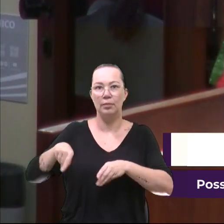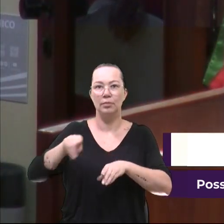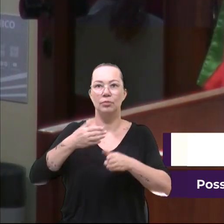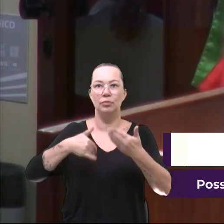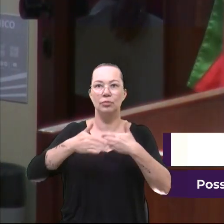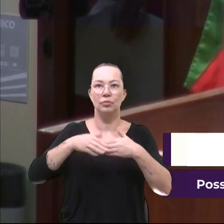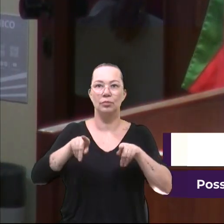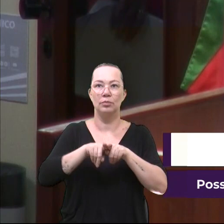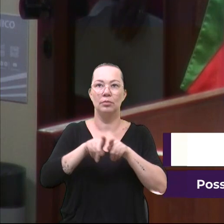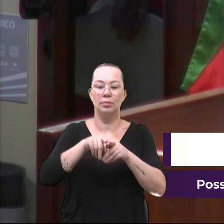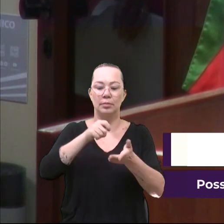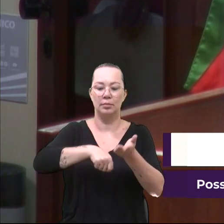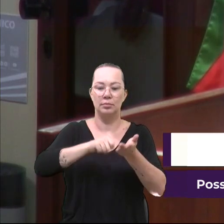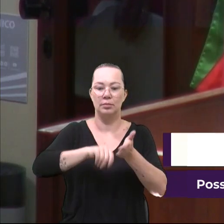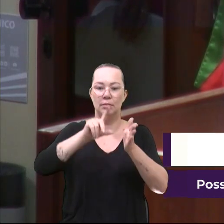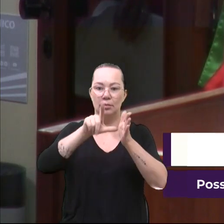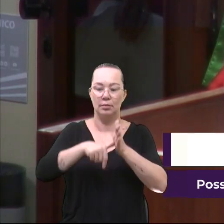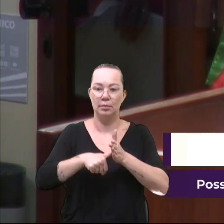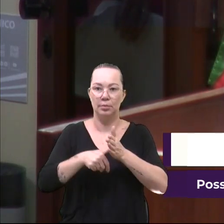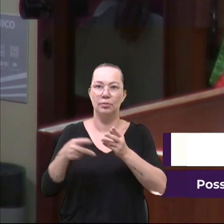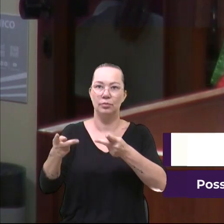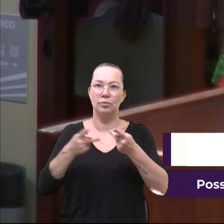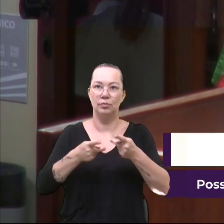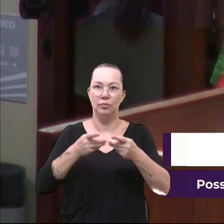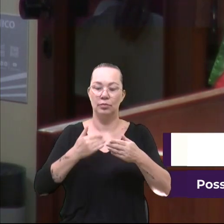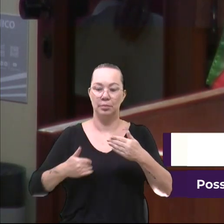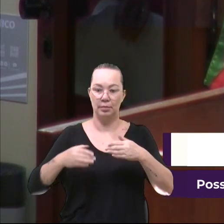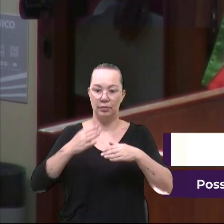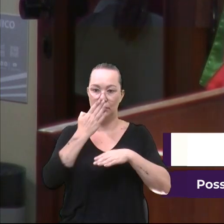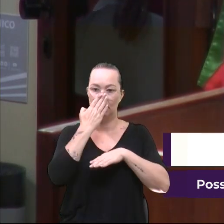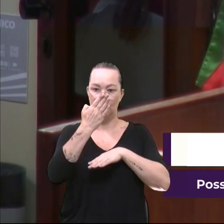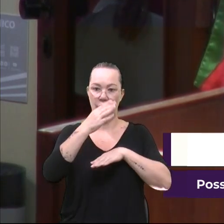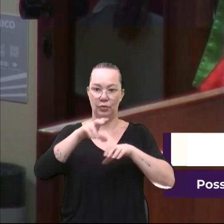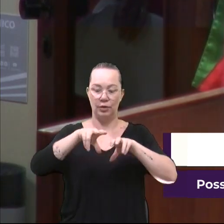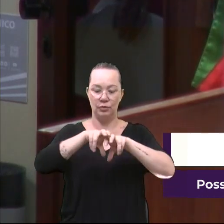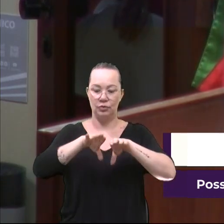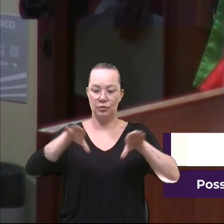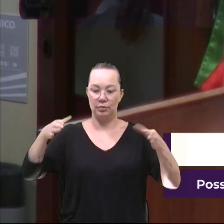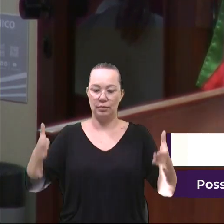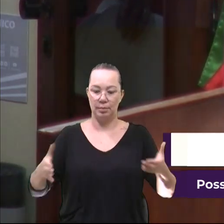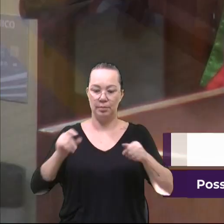Em seguida, convidamos para que se posicione em frente à mesa para a foto oficial.